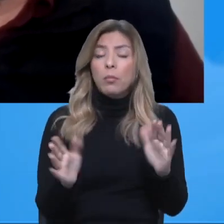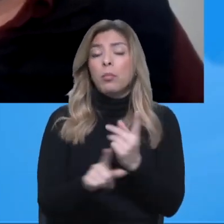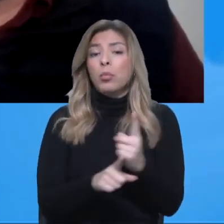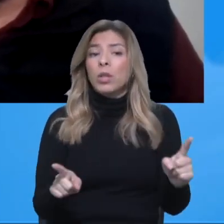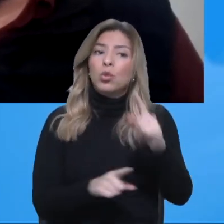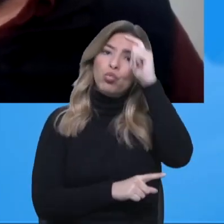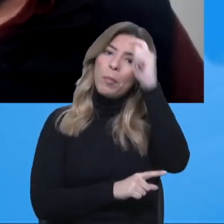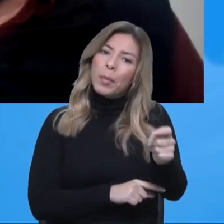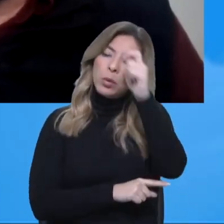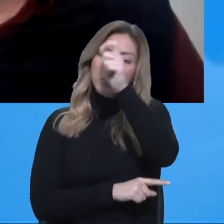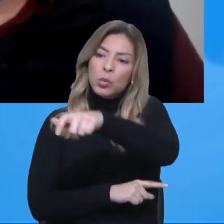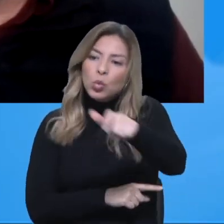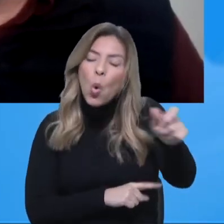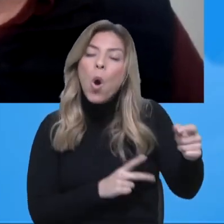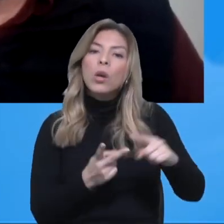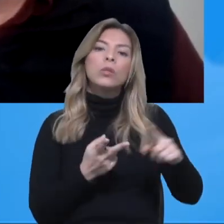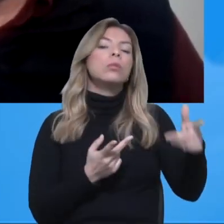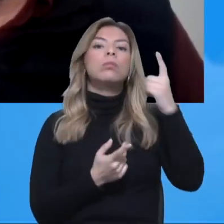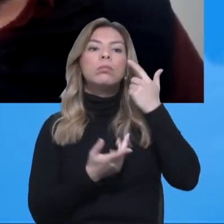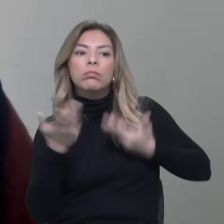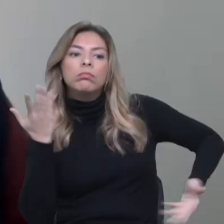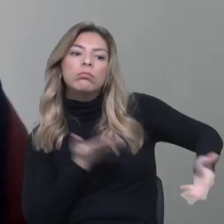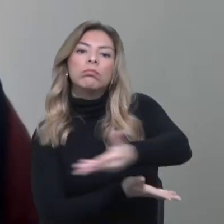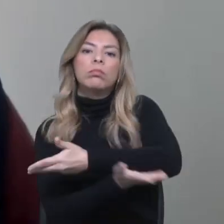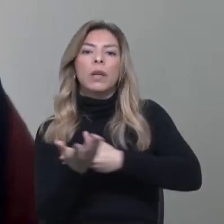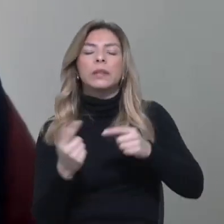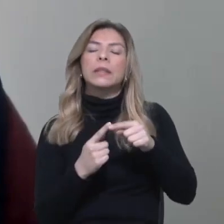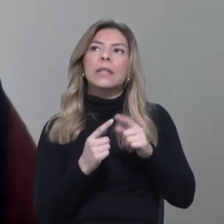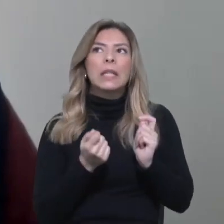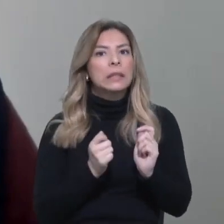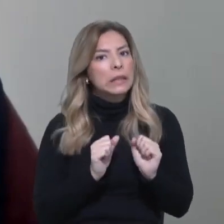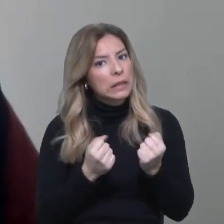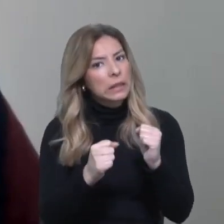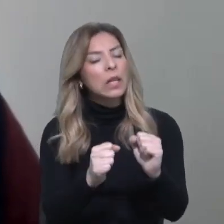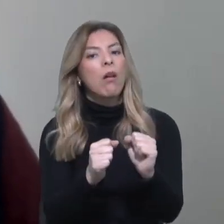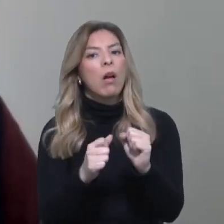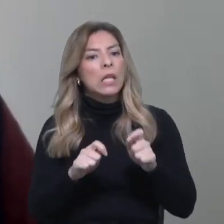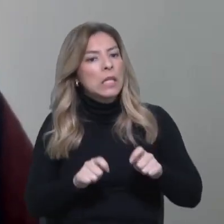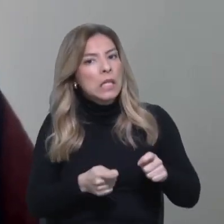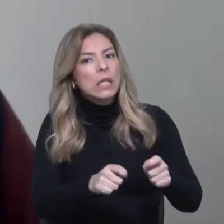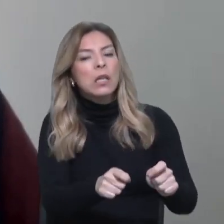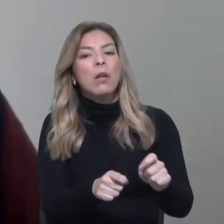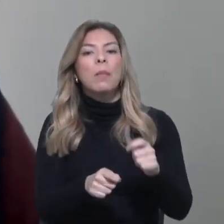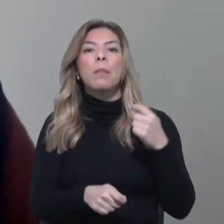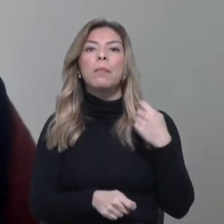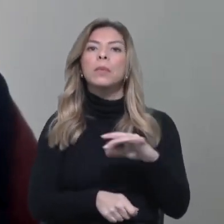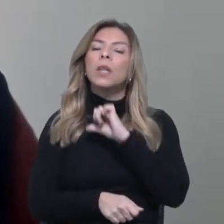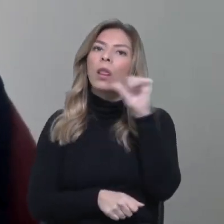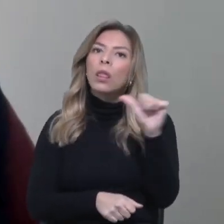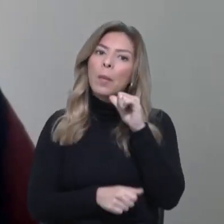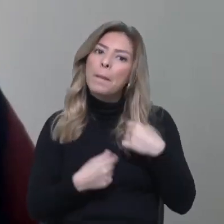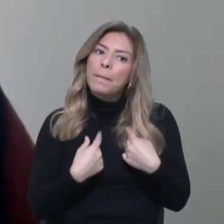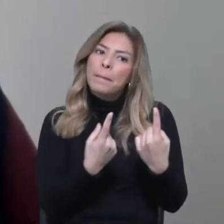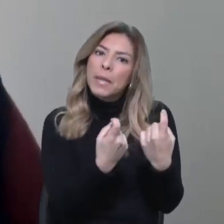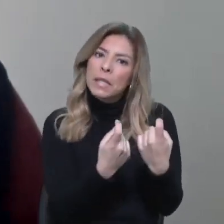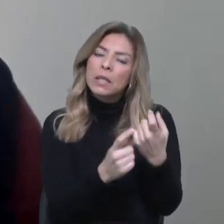que passar também pela forma como dialogamos nestes momentos de tensão. A Europa precisa que a Ucrânia